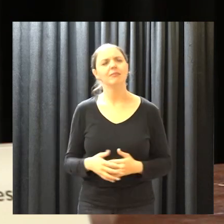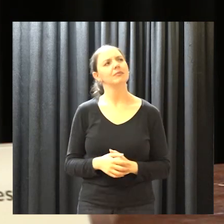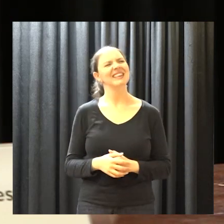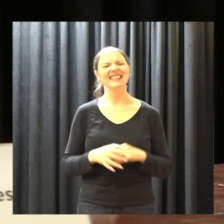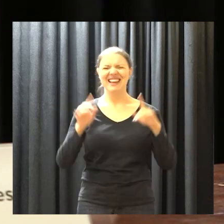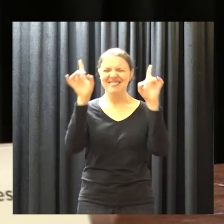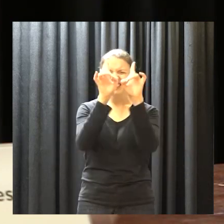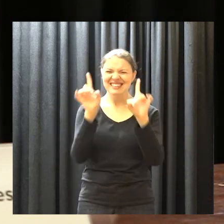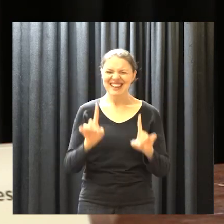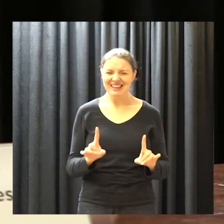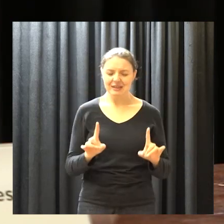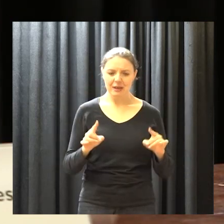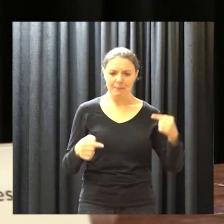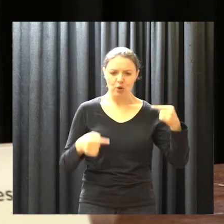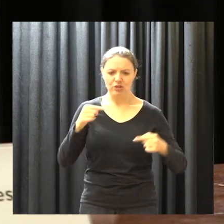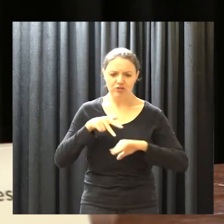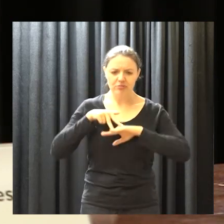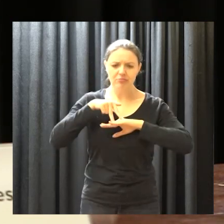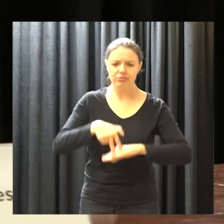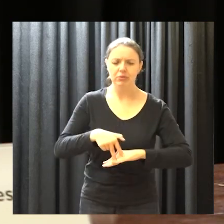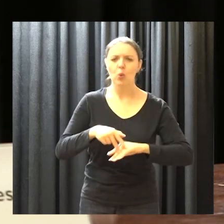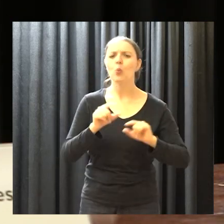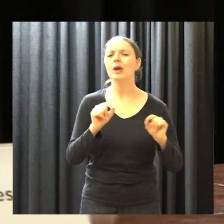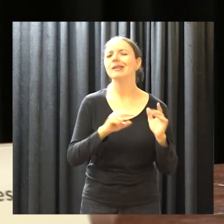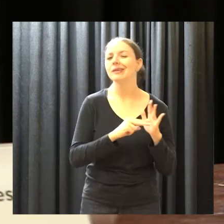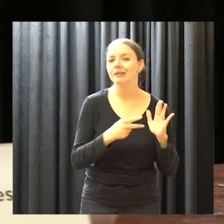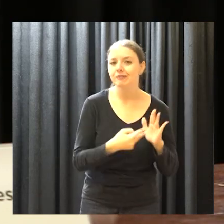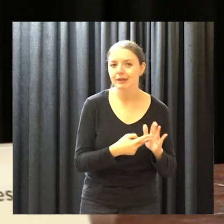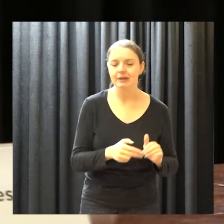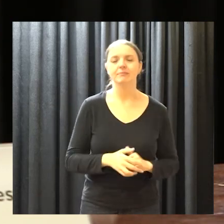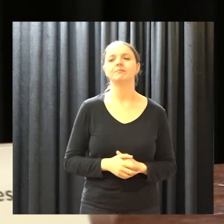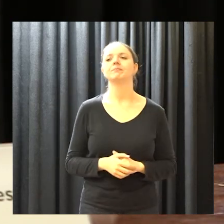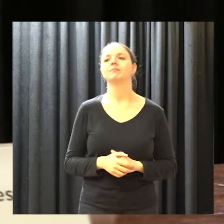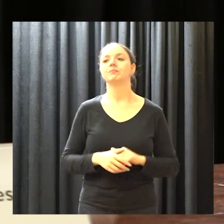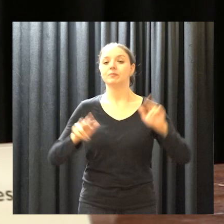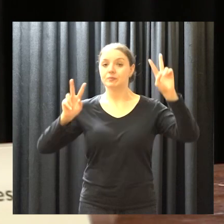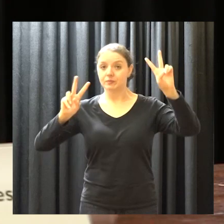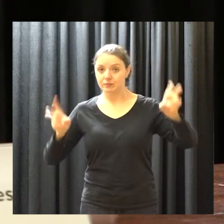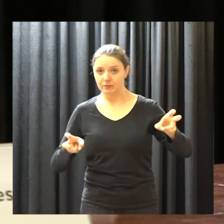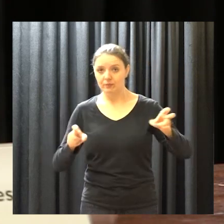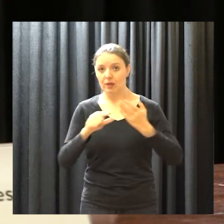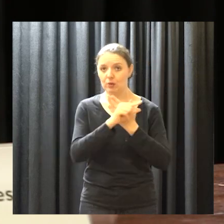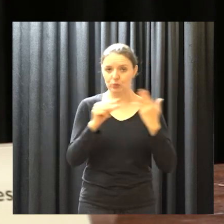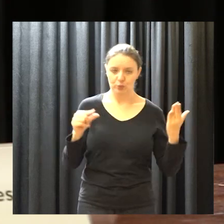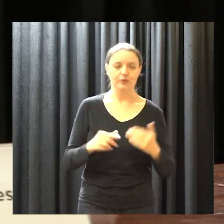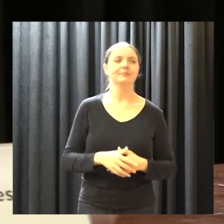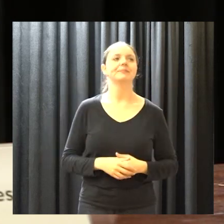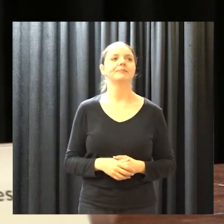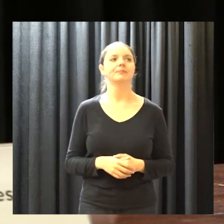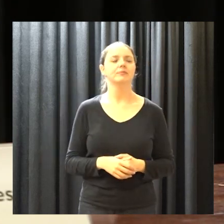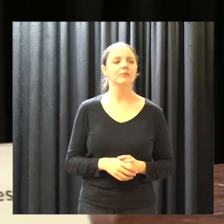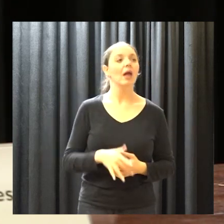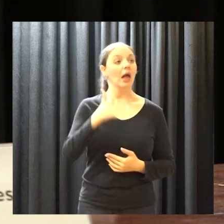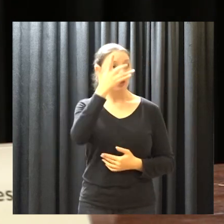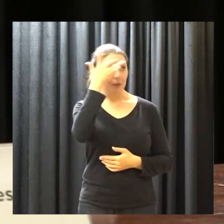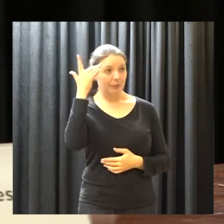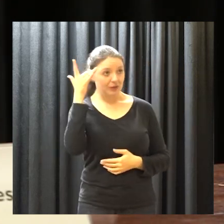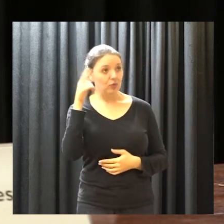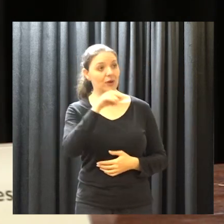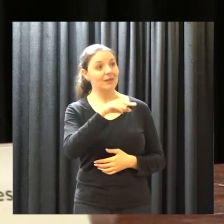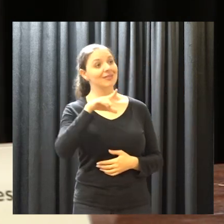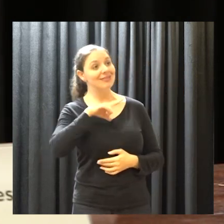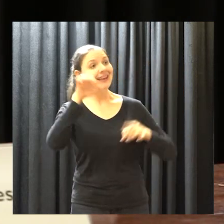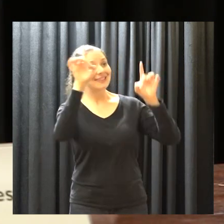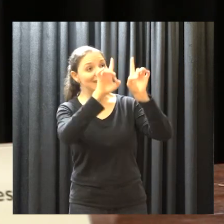com deficiência, quero dizer alguém descritivamente com deficiência e que tenha uma compreensão política